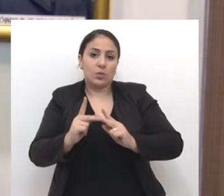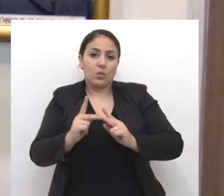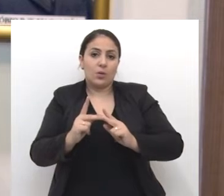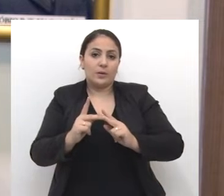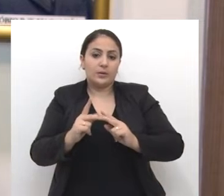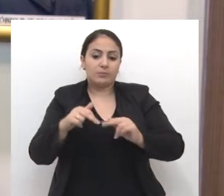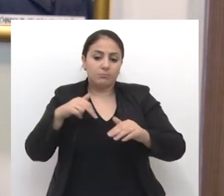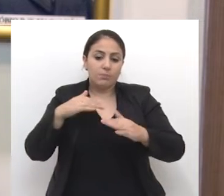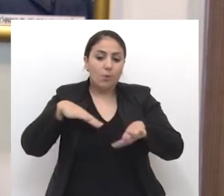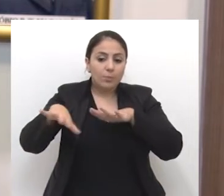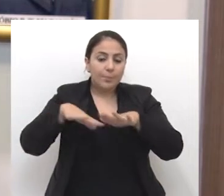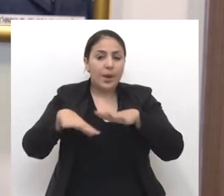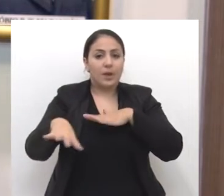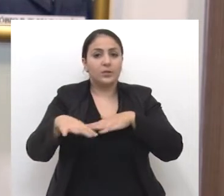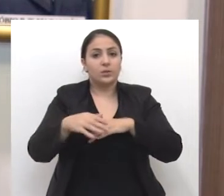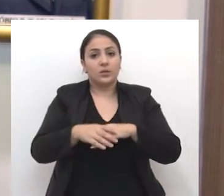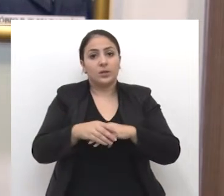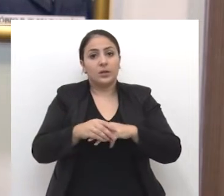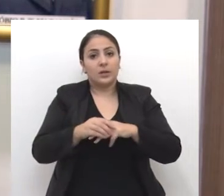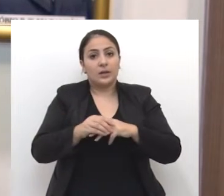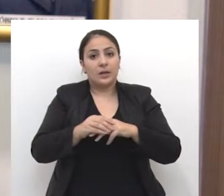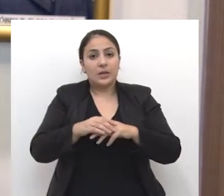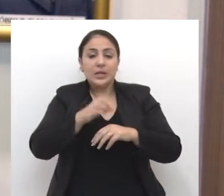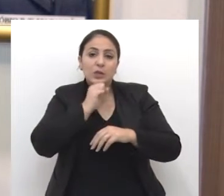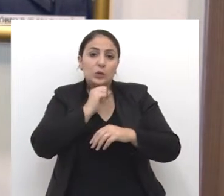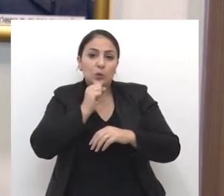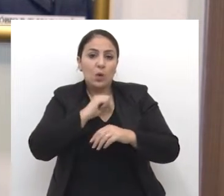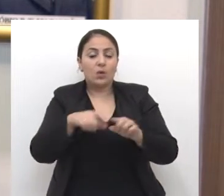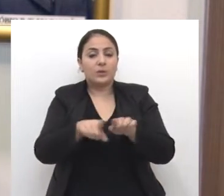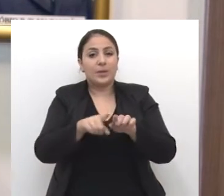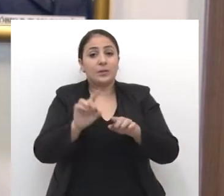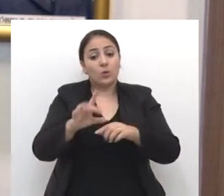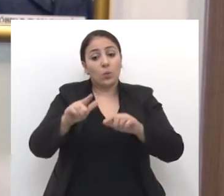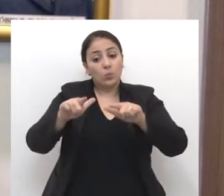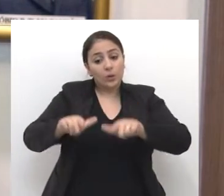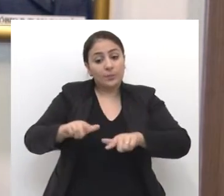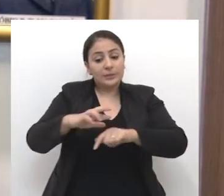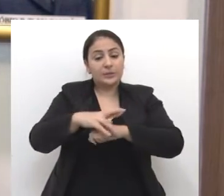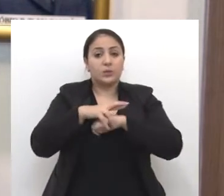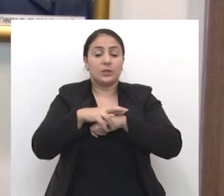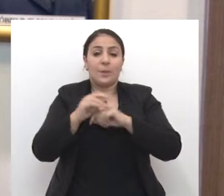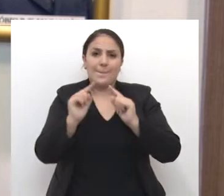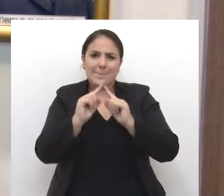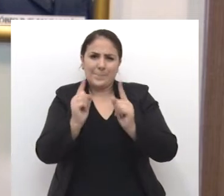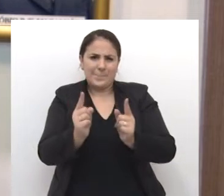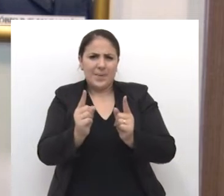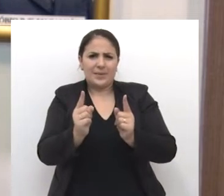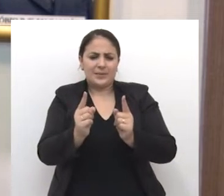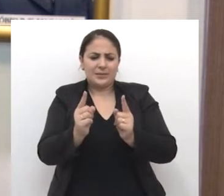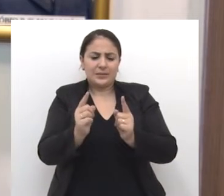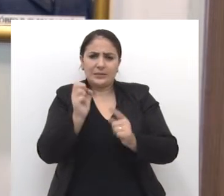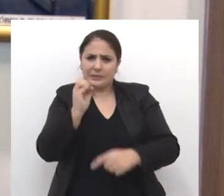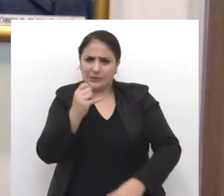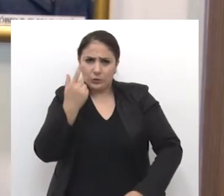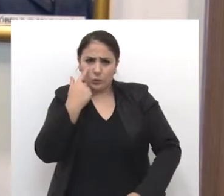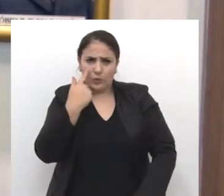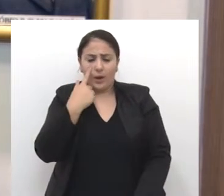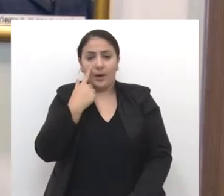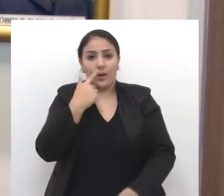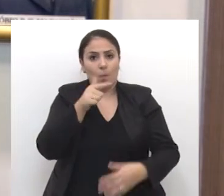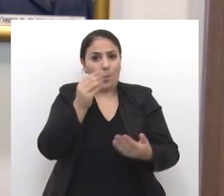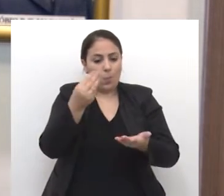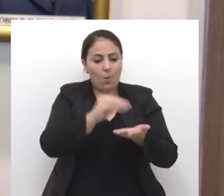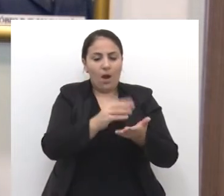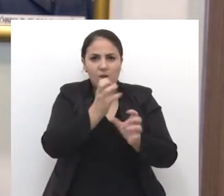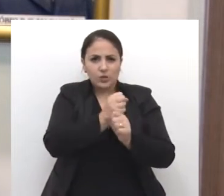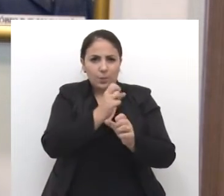crianças. Então é mais uma opção para que as pessoas se sintam seguras ali. Mas se você